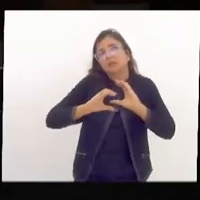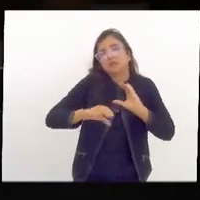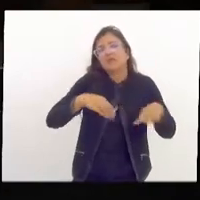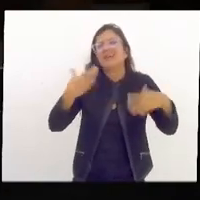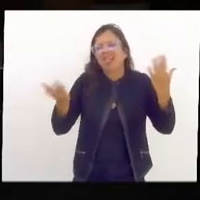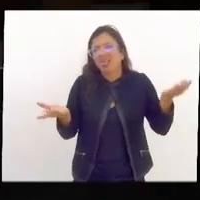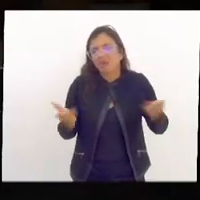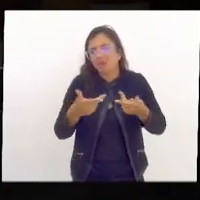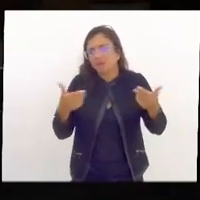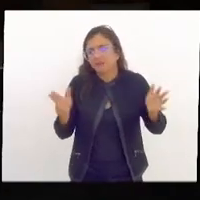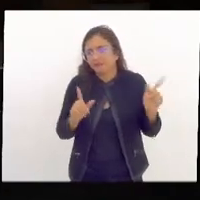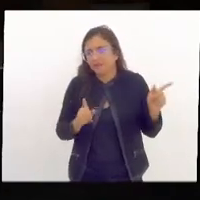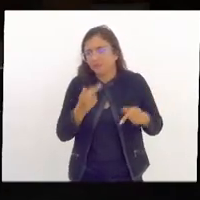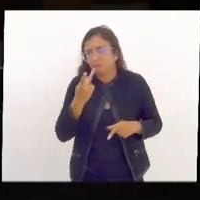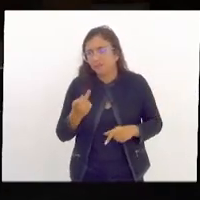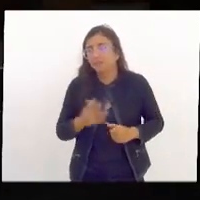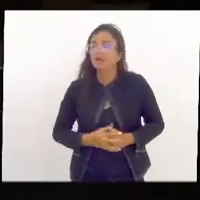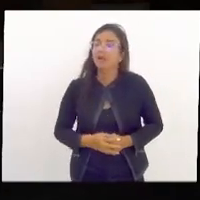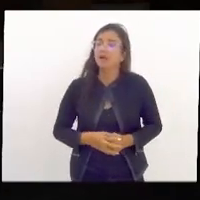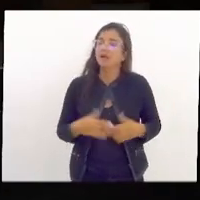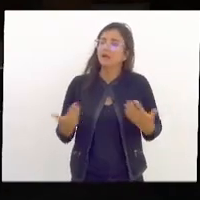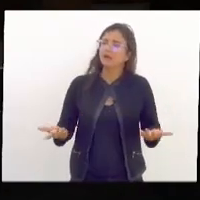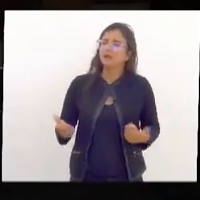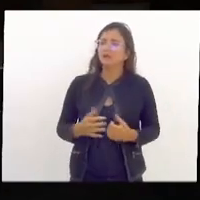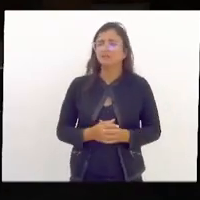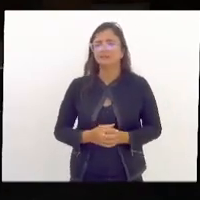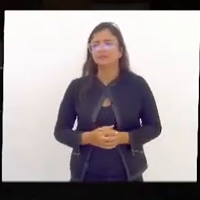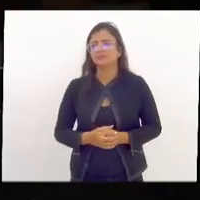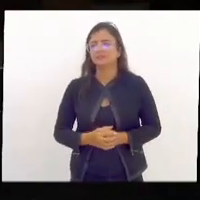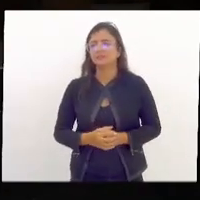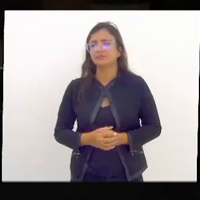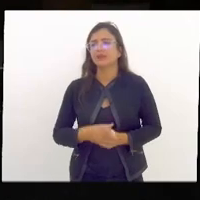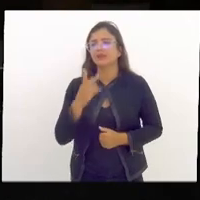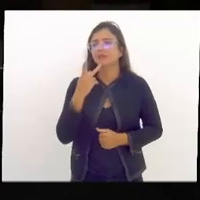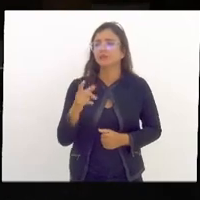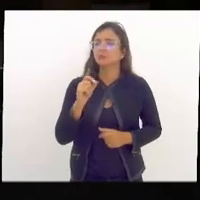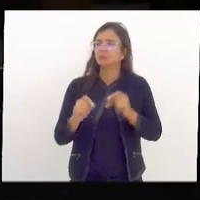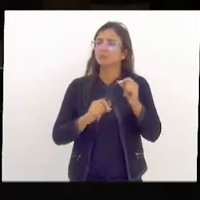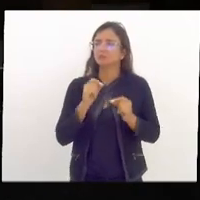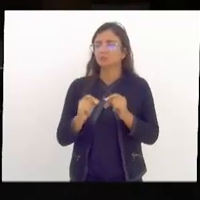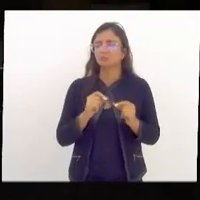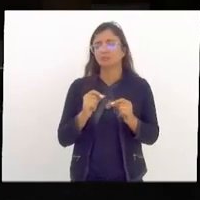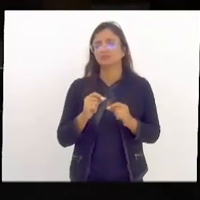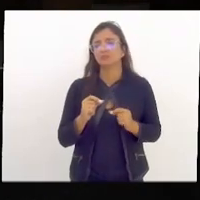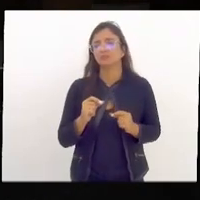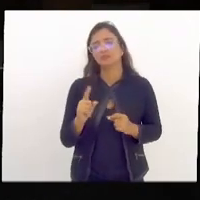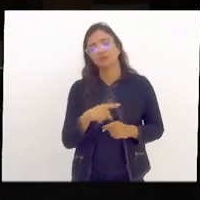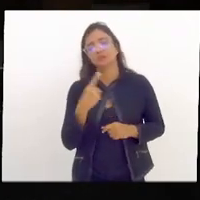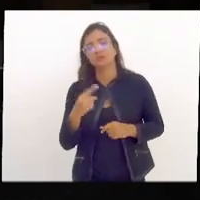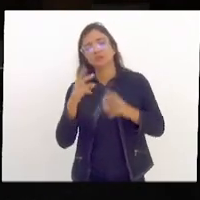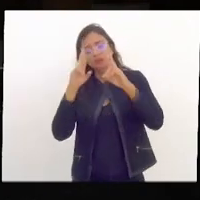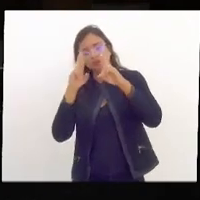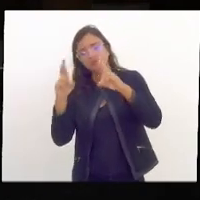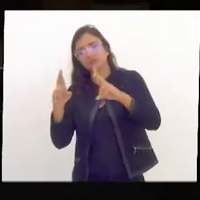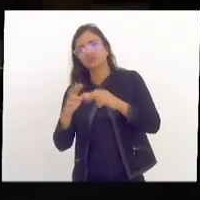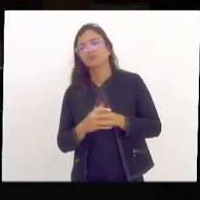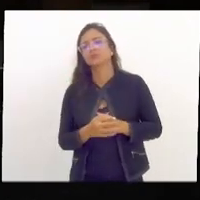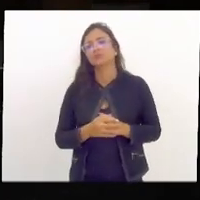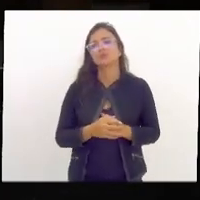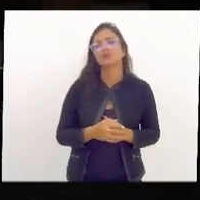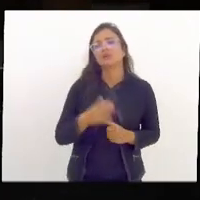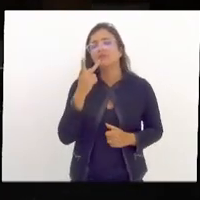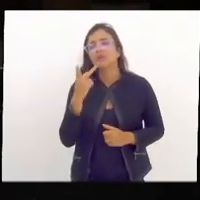dormente, tudo isso. Em atenção citada ao expediente da Supervia, respeitosamente ressalta, preliminarmente,